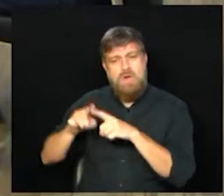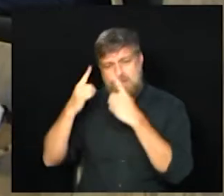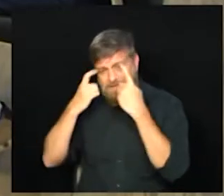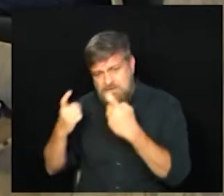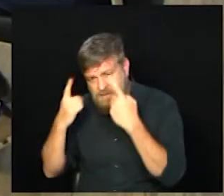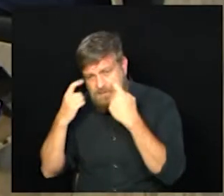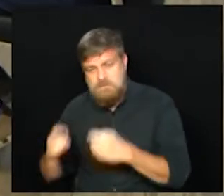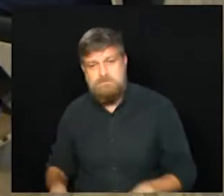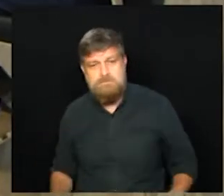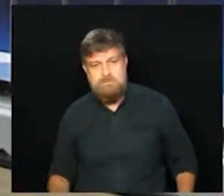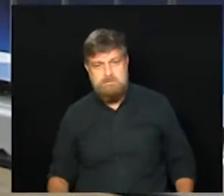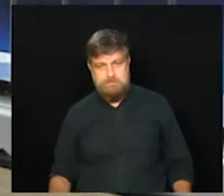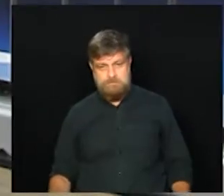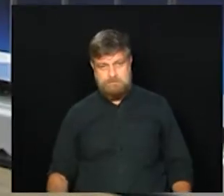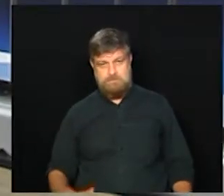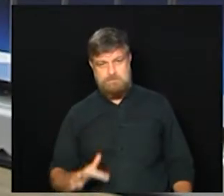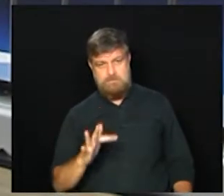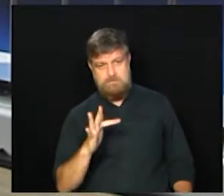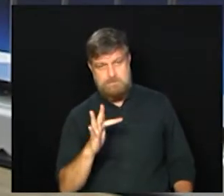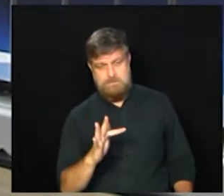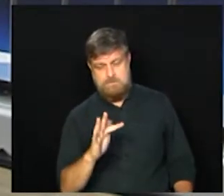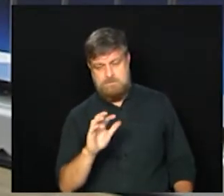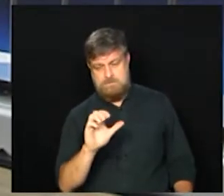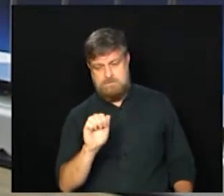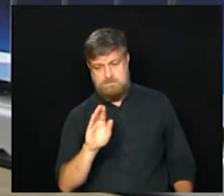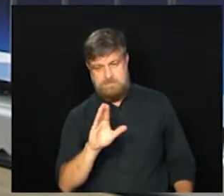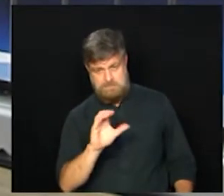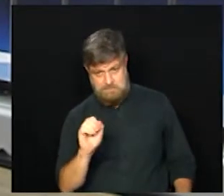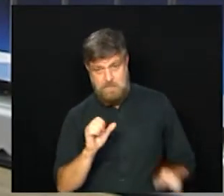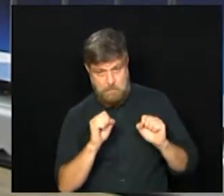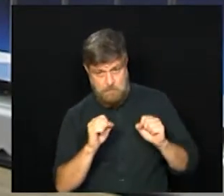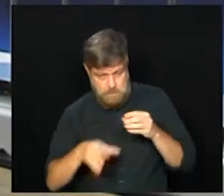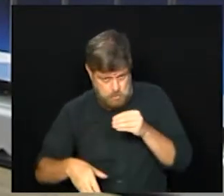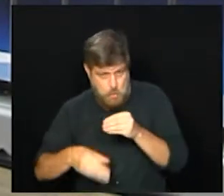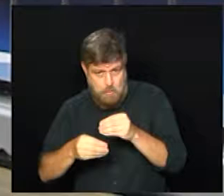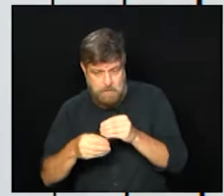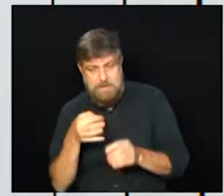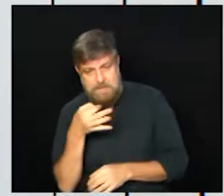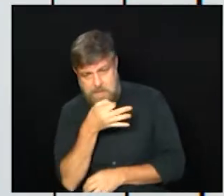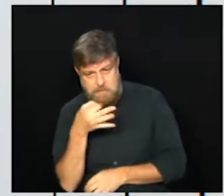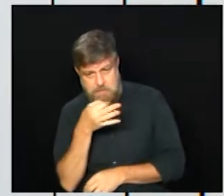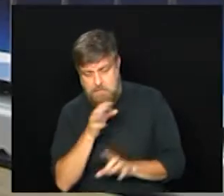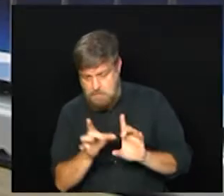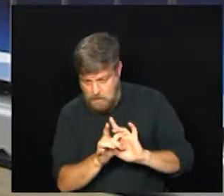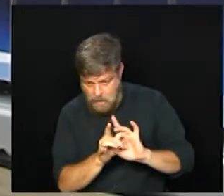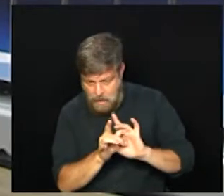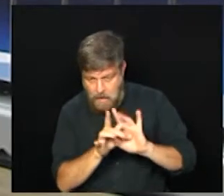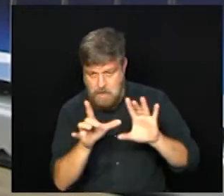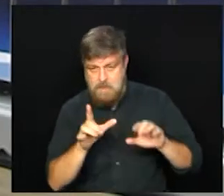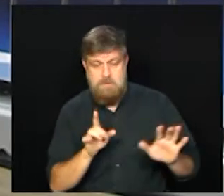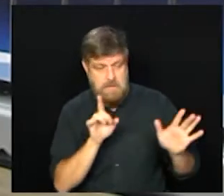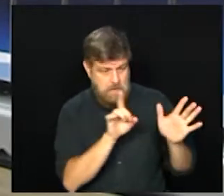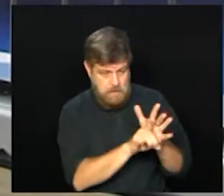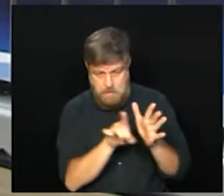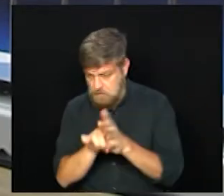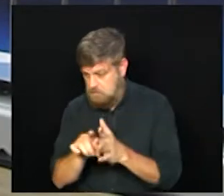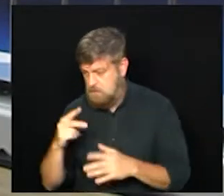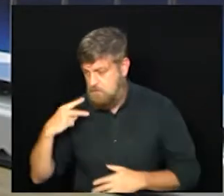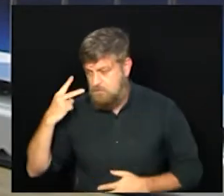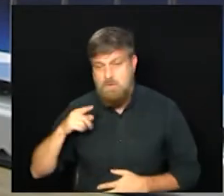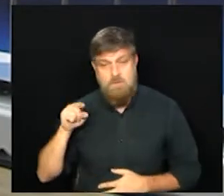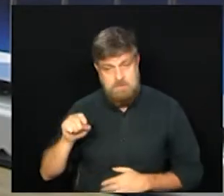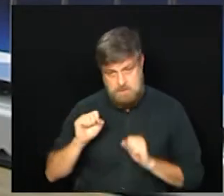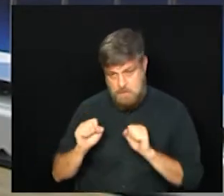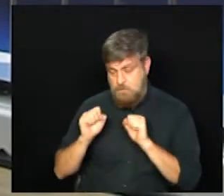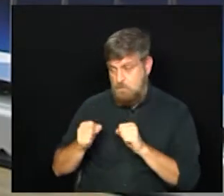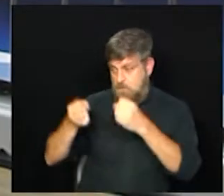Fábia, podemos considerar, fique à vontade para, se quiser comentar também, a pergunta que eu fiz aqui para as vereadoras sobre esta mentalidade